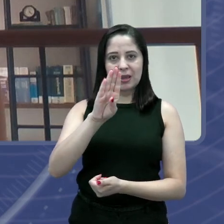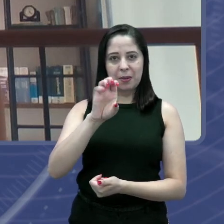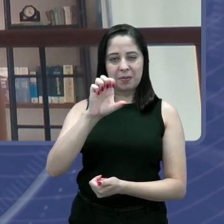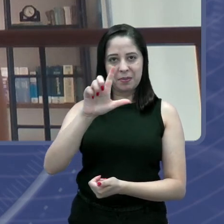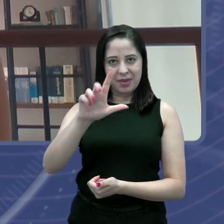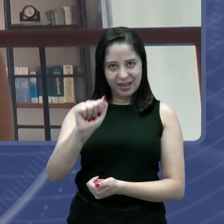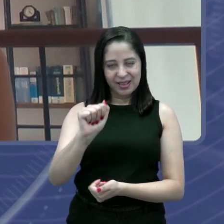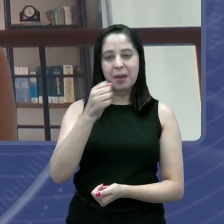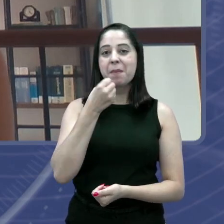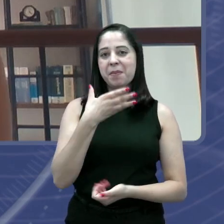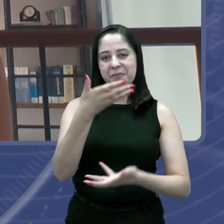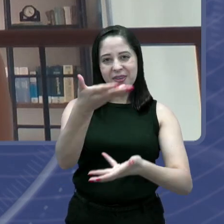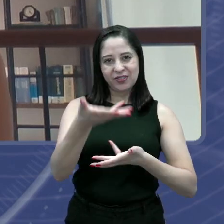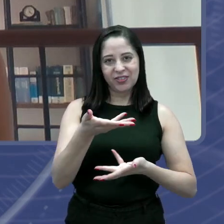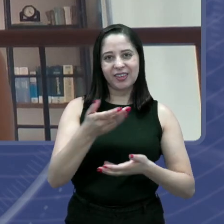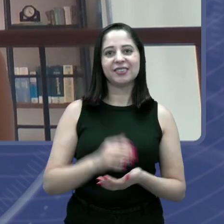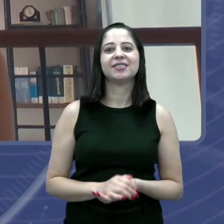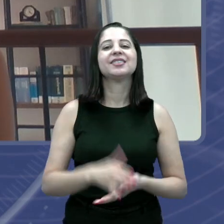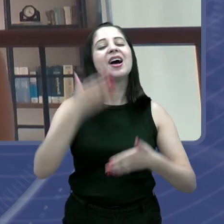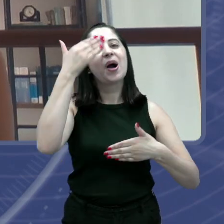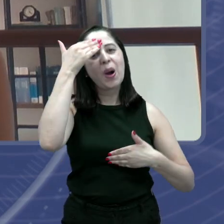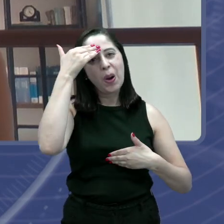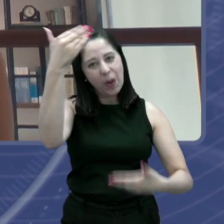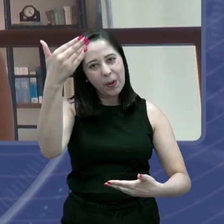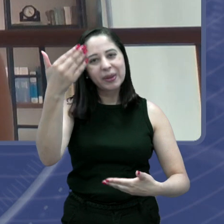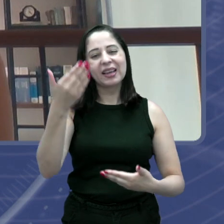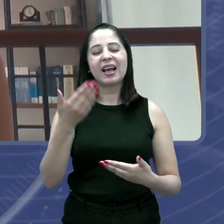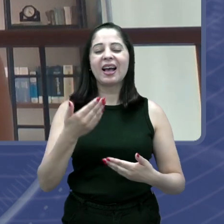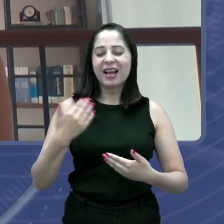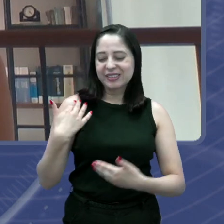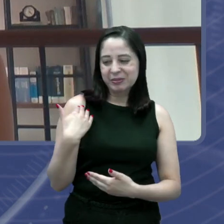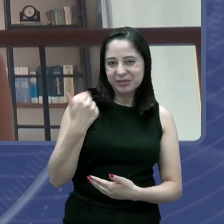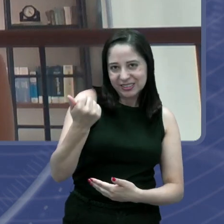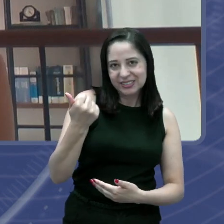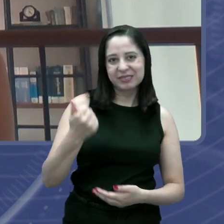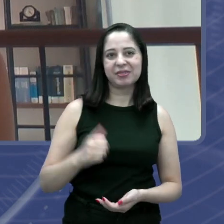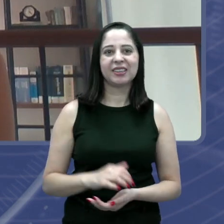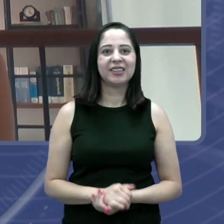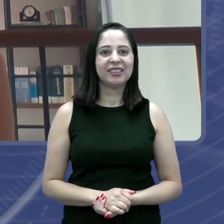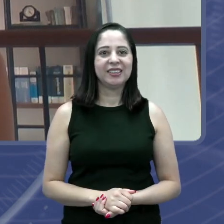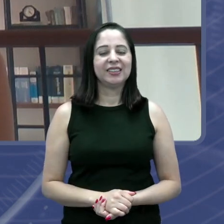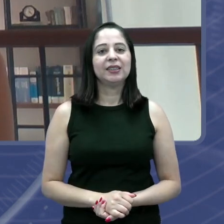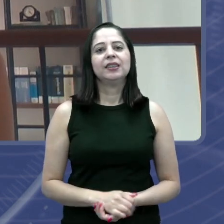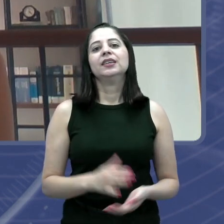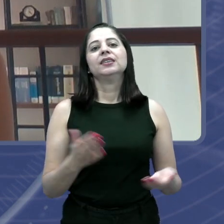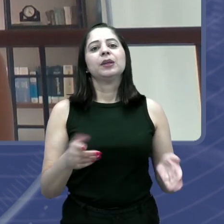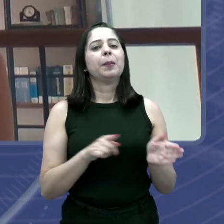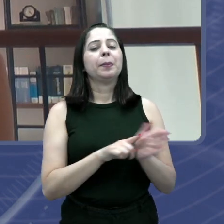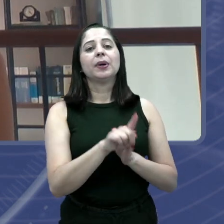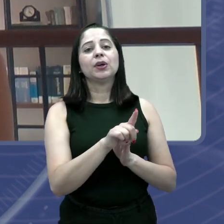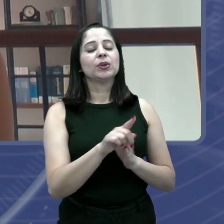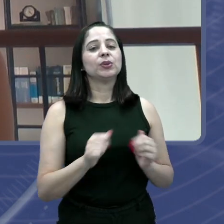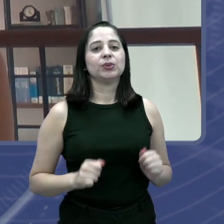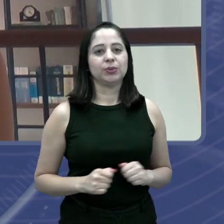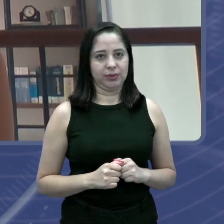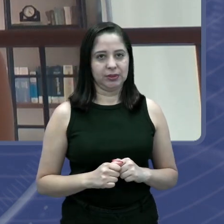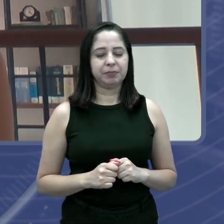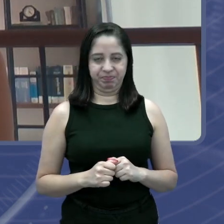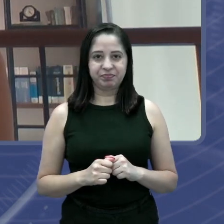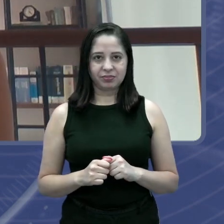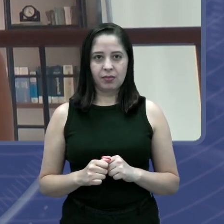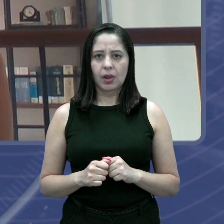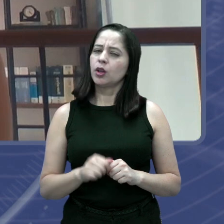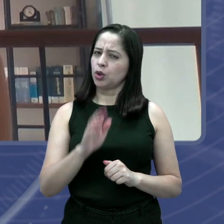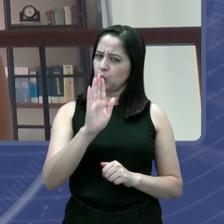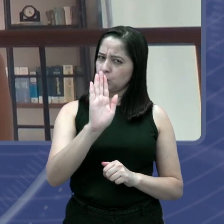Diálogos. Muito obrigada, agradeço o convite. Isabela, a gente já falou um pouquinho,